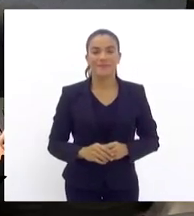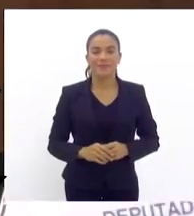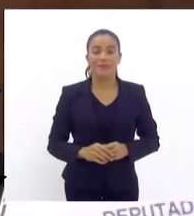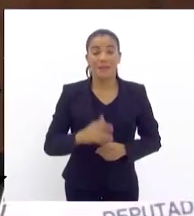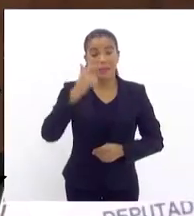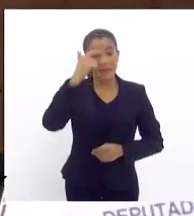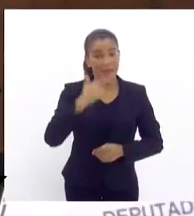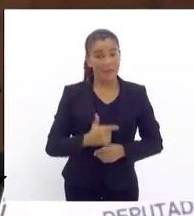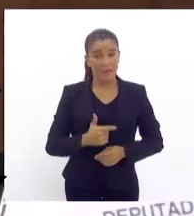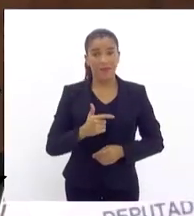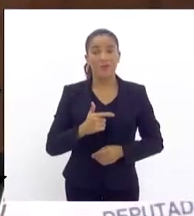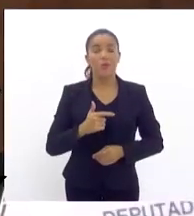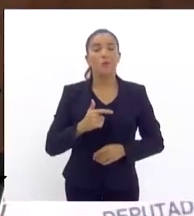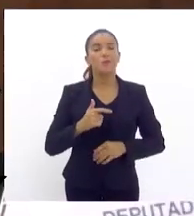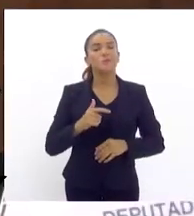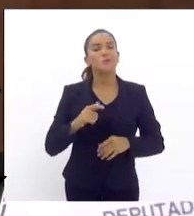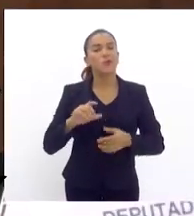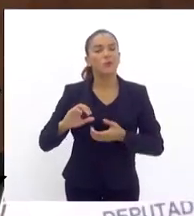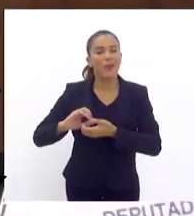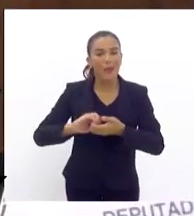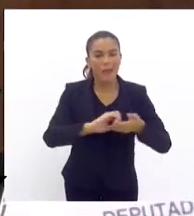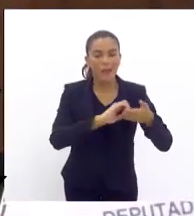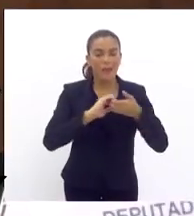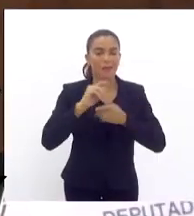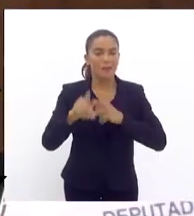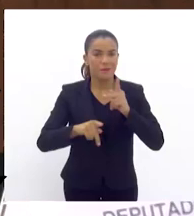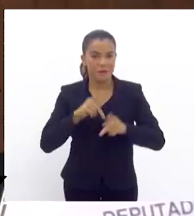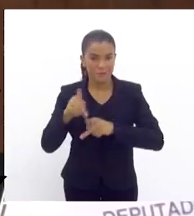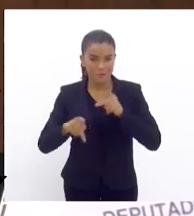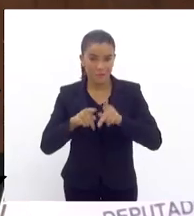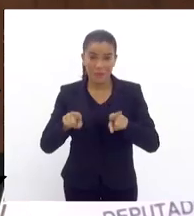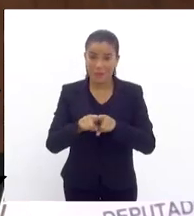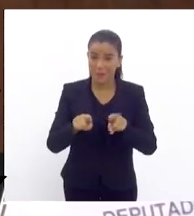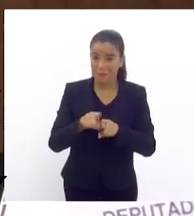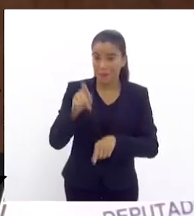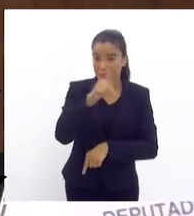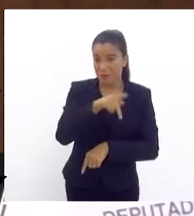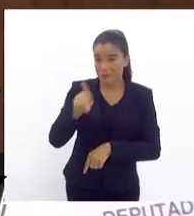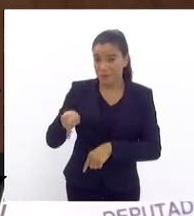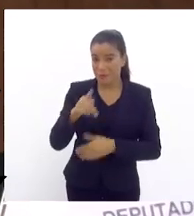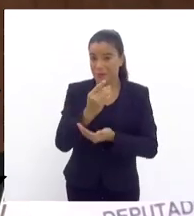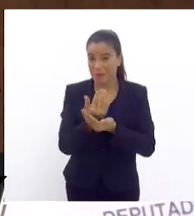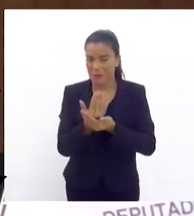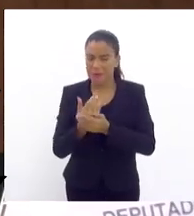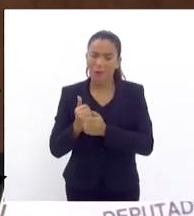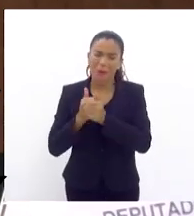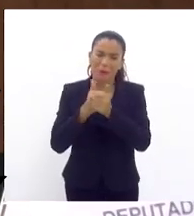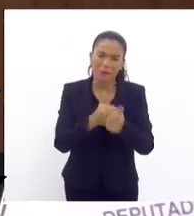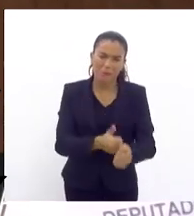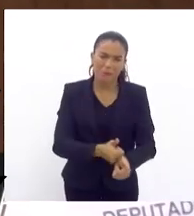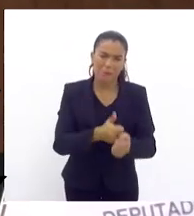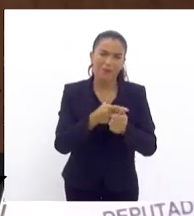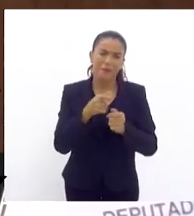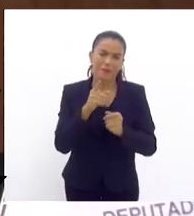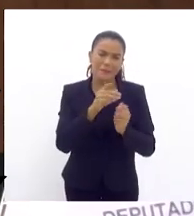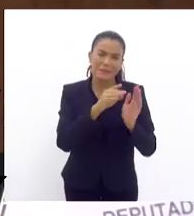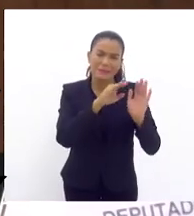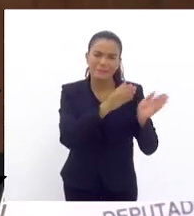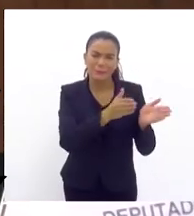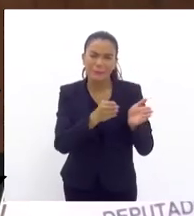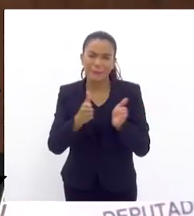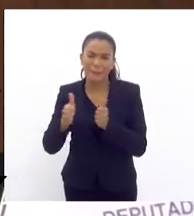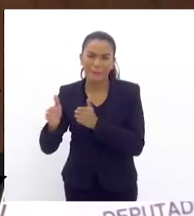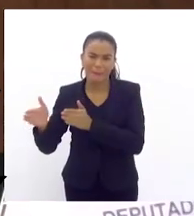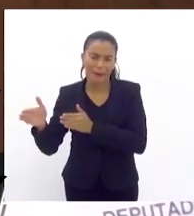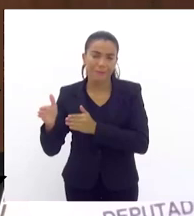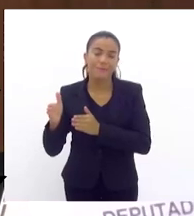Eu sou da Rede Popular de Vigilância em Saneamento e Saúde, além de ser professora da UERJ, e acompanho esse processo desde a privatização. Essa casa aqui foi